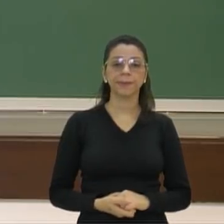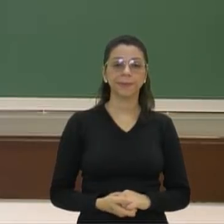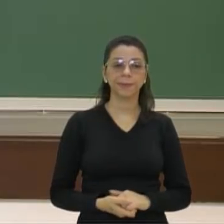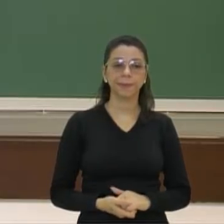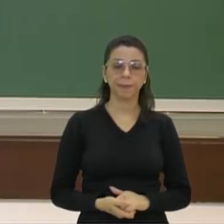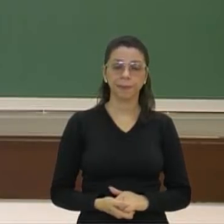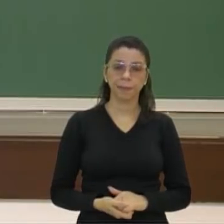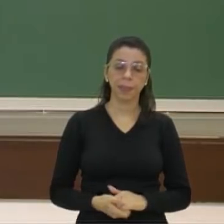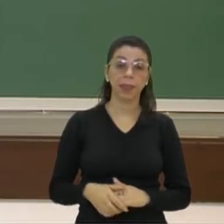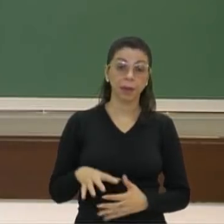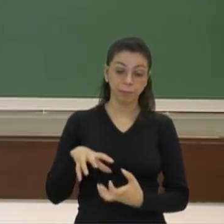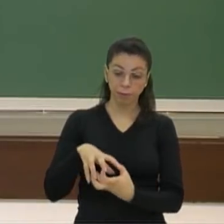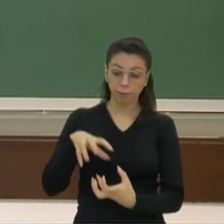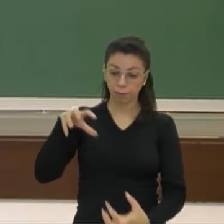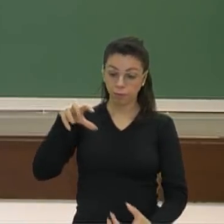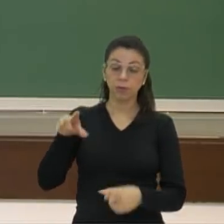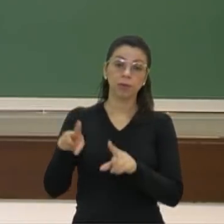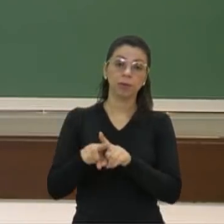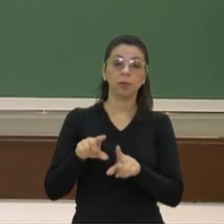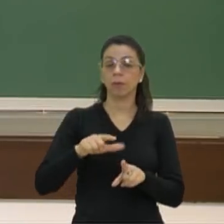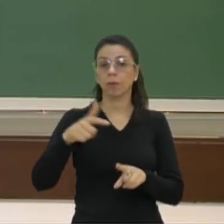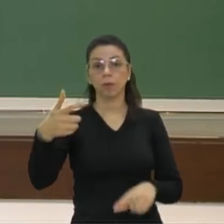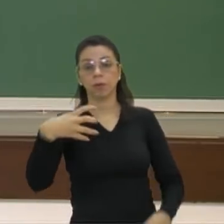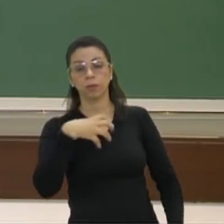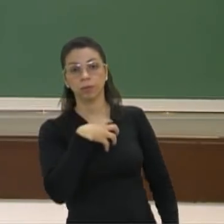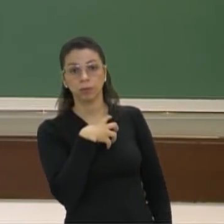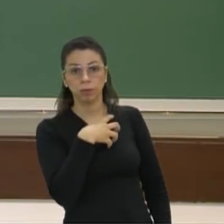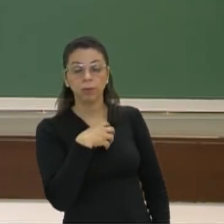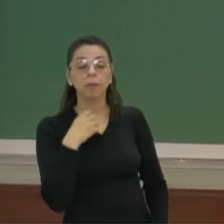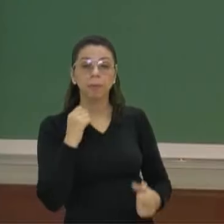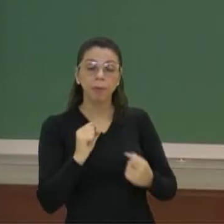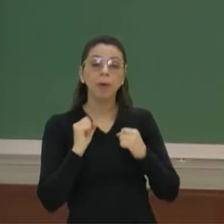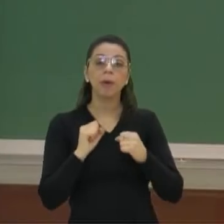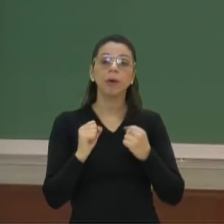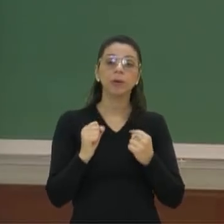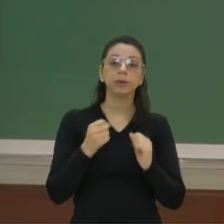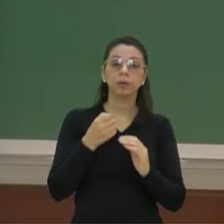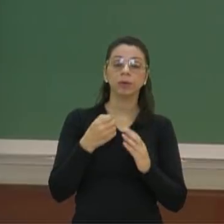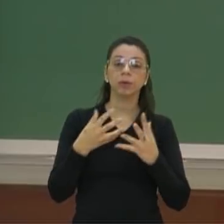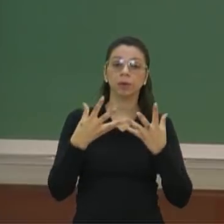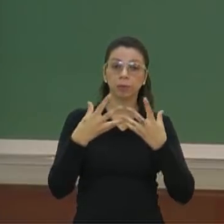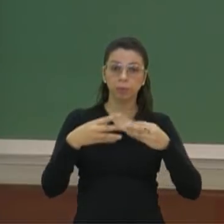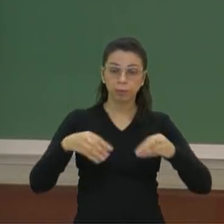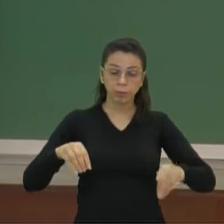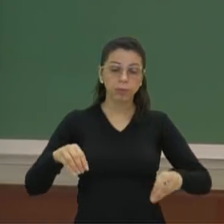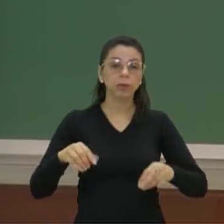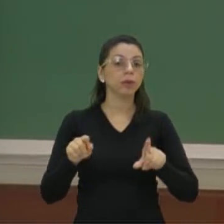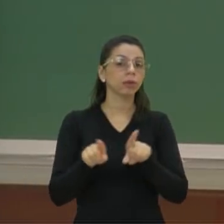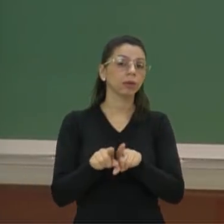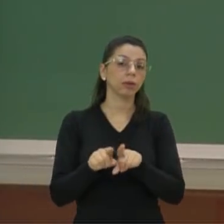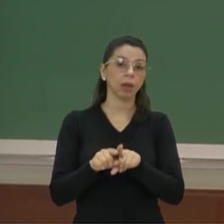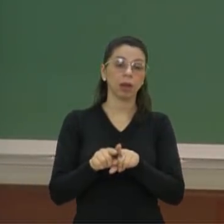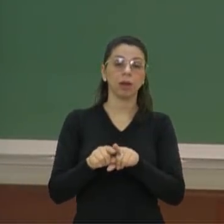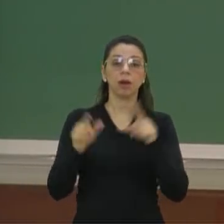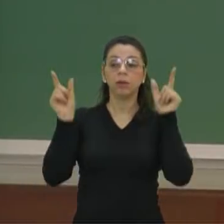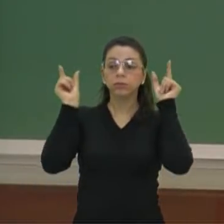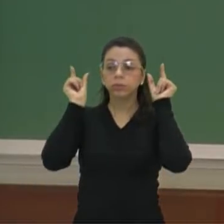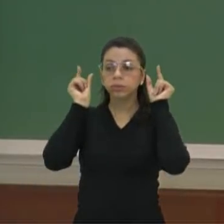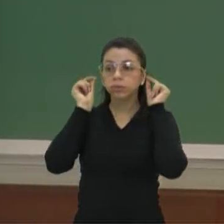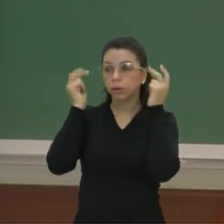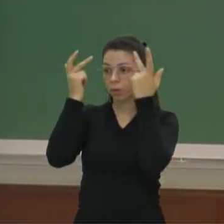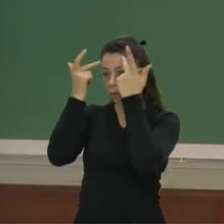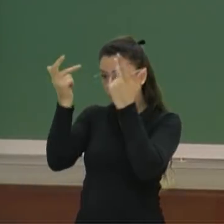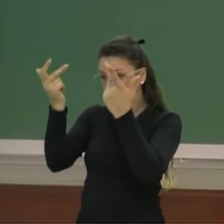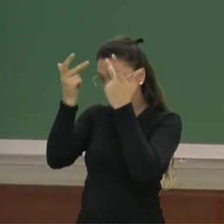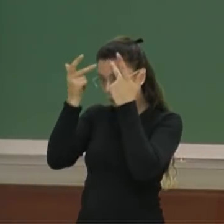envelhecimento, outros fatores podem levar à perda de audição. Então, existe uma perda natural, porém, a gente